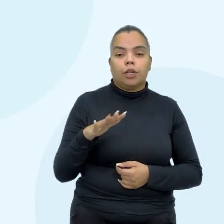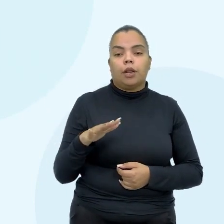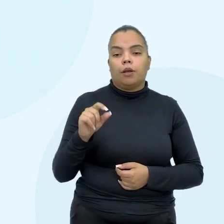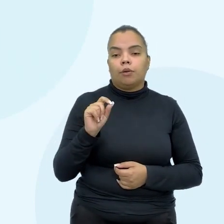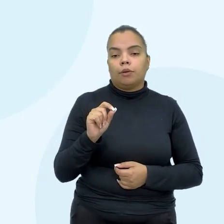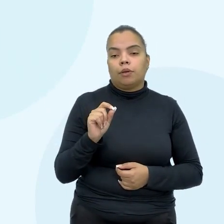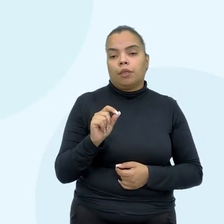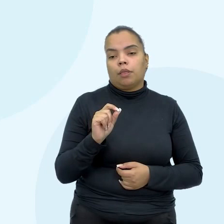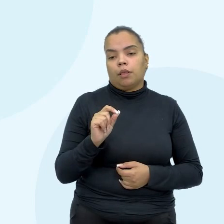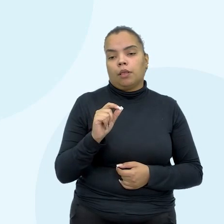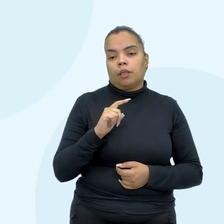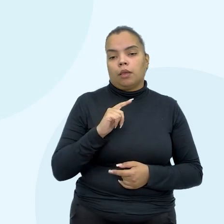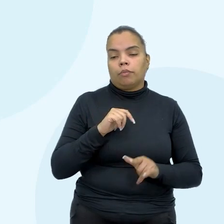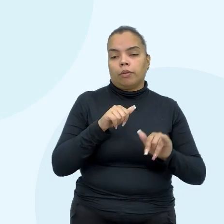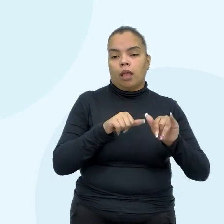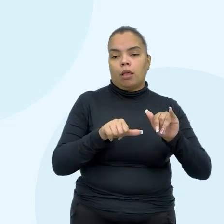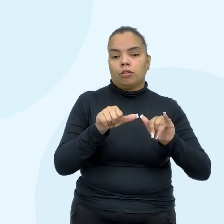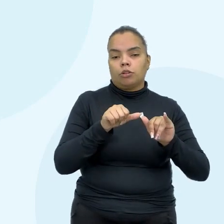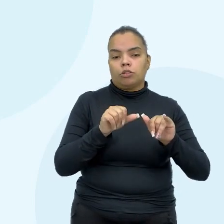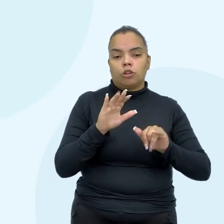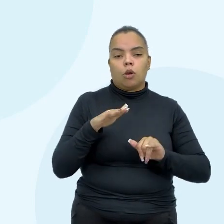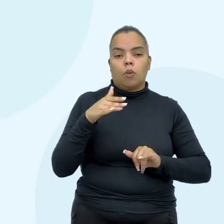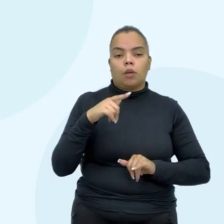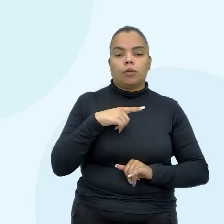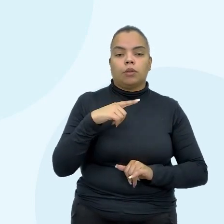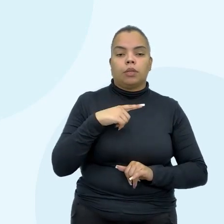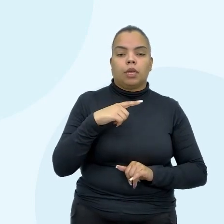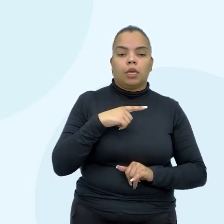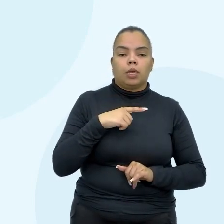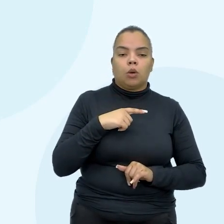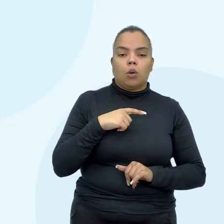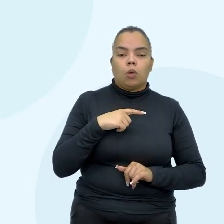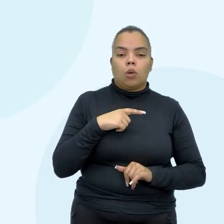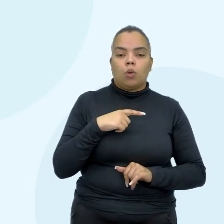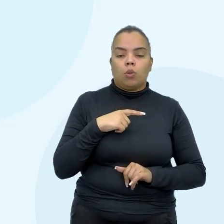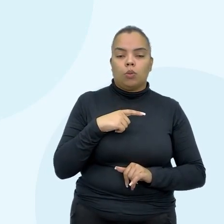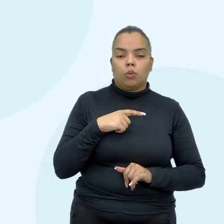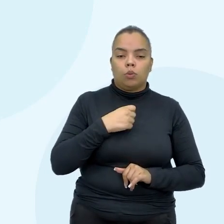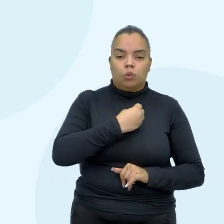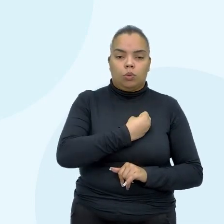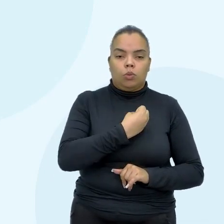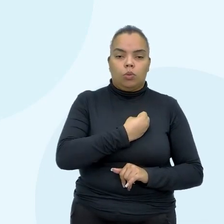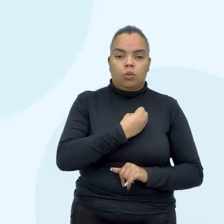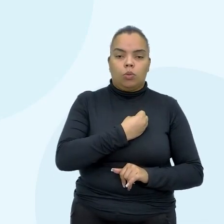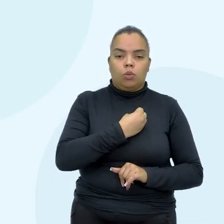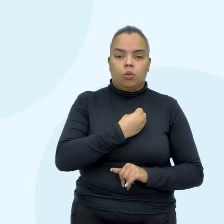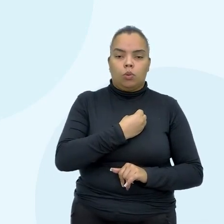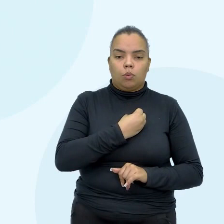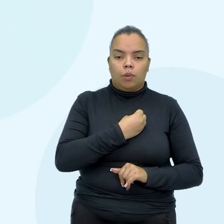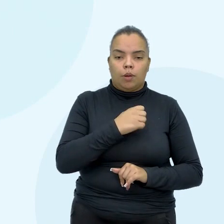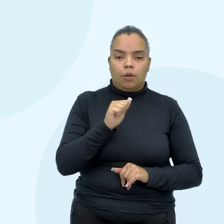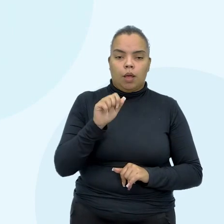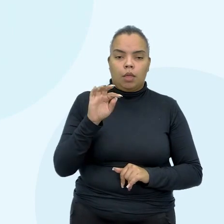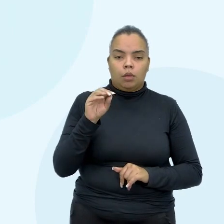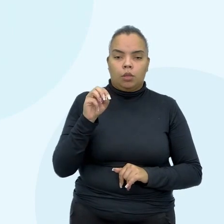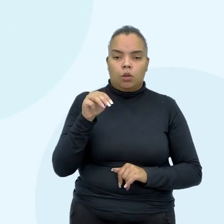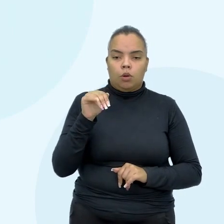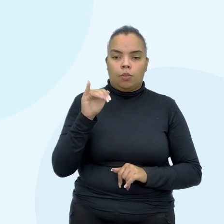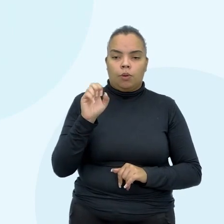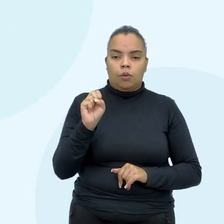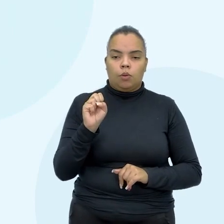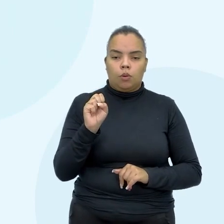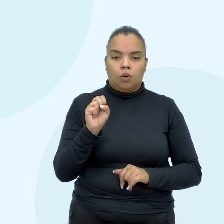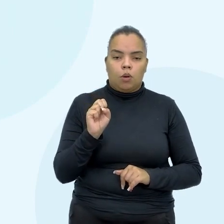elementos eles são considerados radioativos quando apresentam um número atômico indicado o número atômico, né, maior ou igual